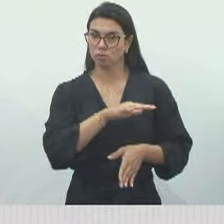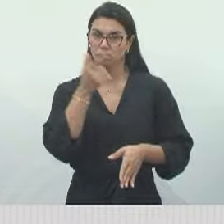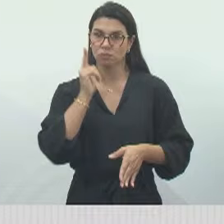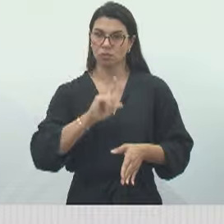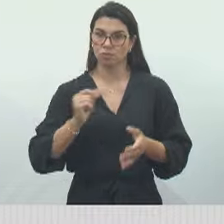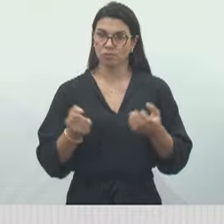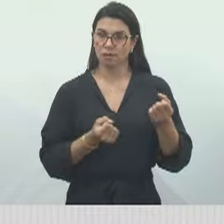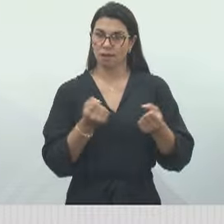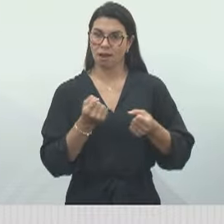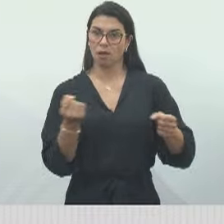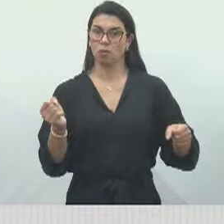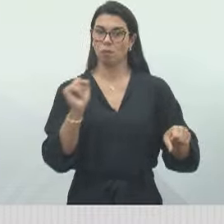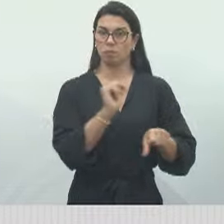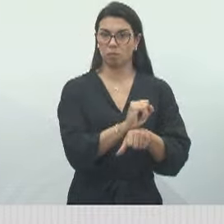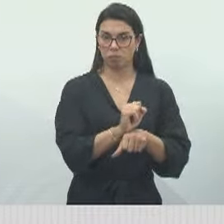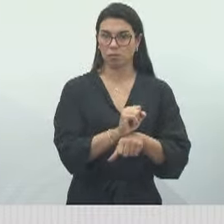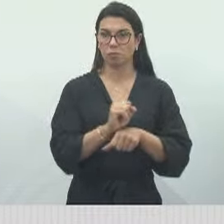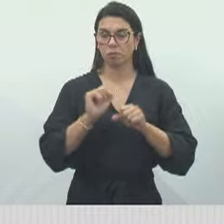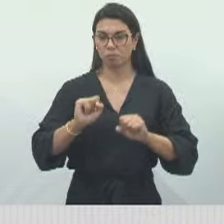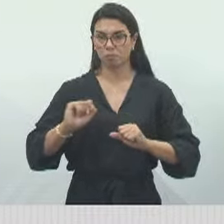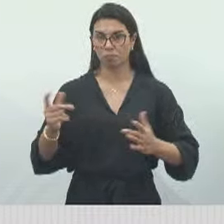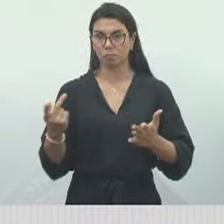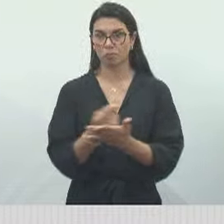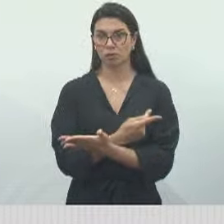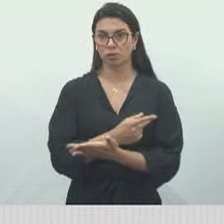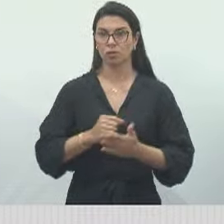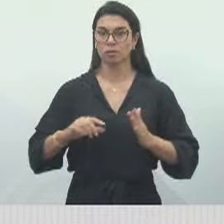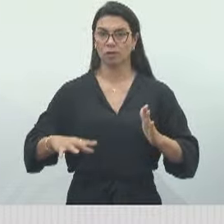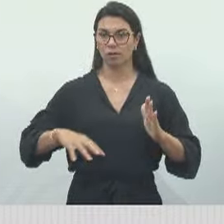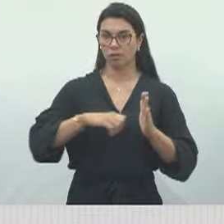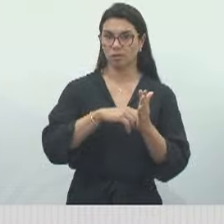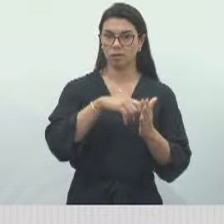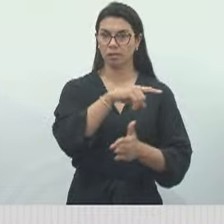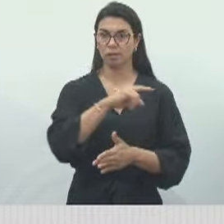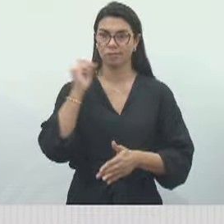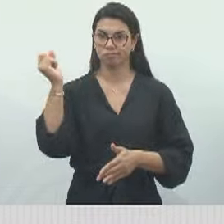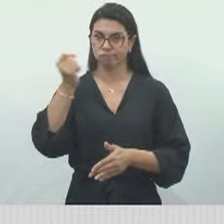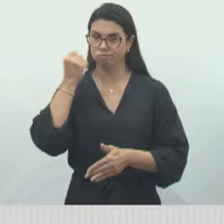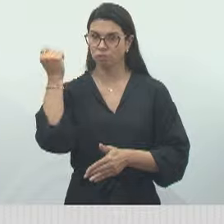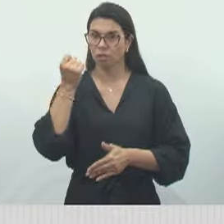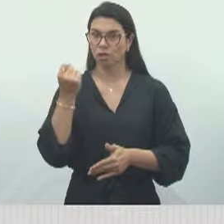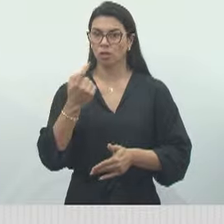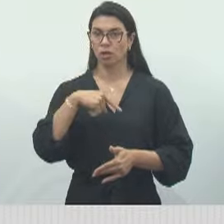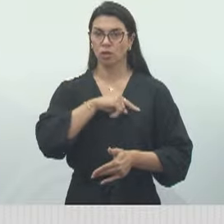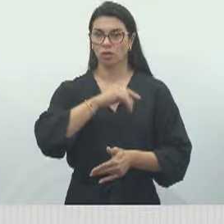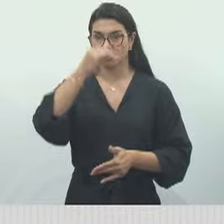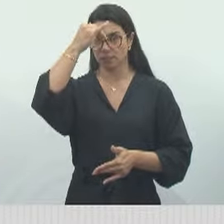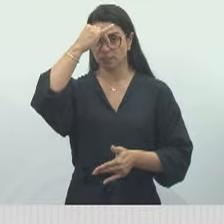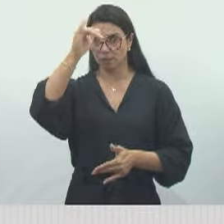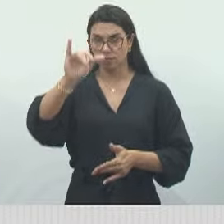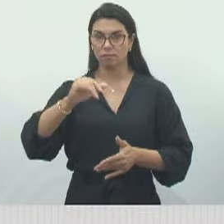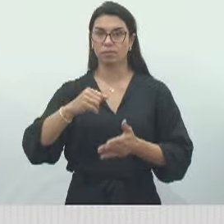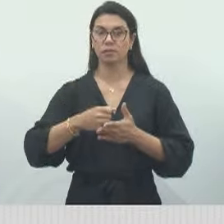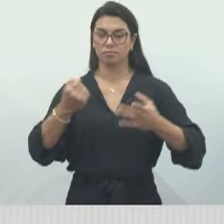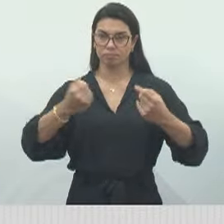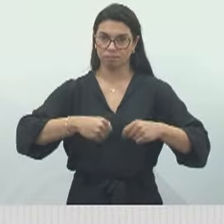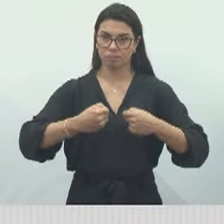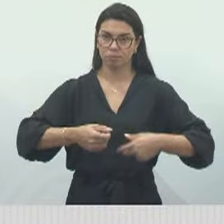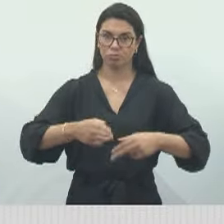acidente gravíssimo ali, né? Então, a gente já está prevenindo e solicitando